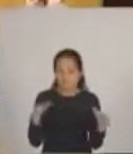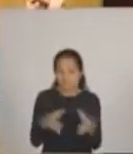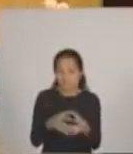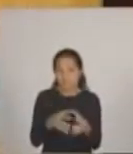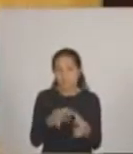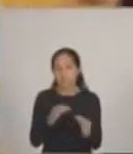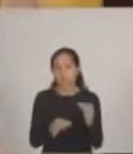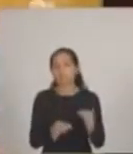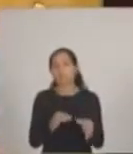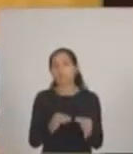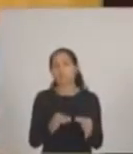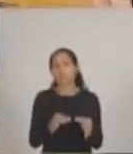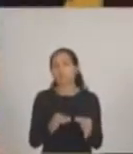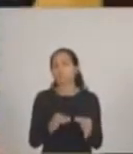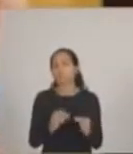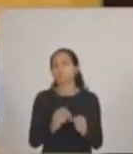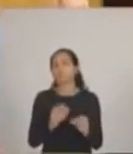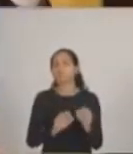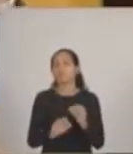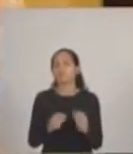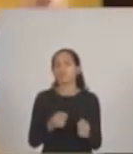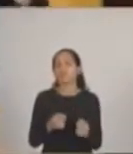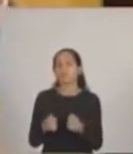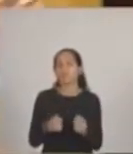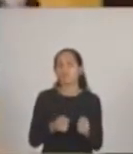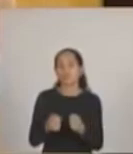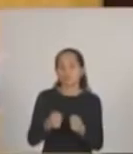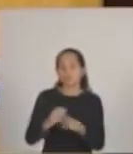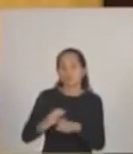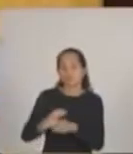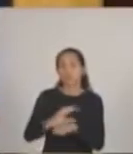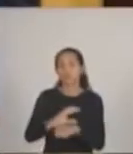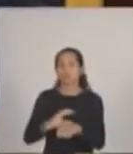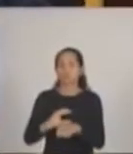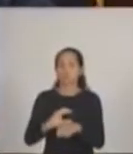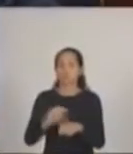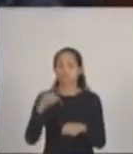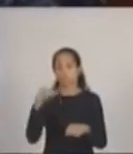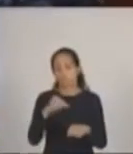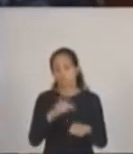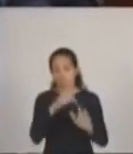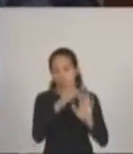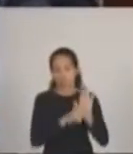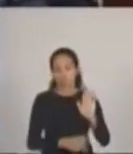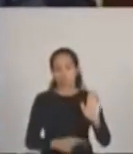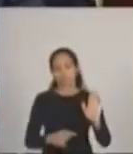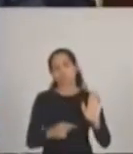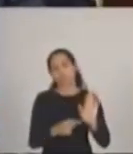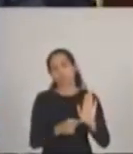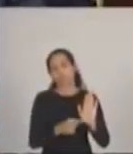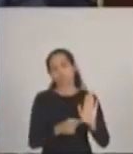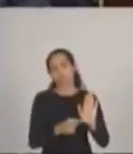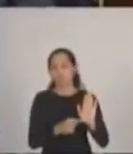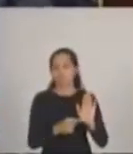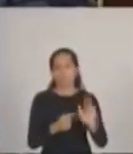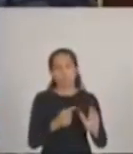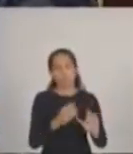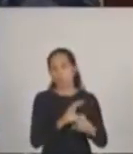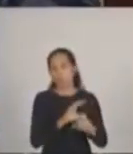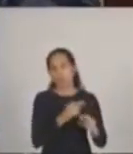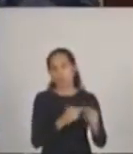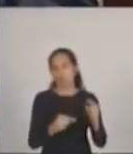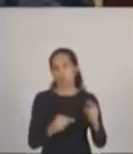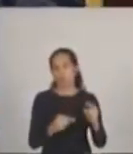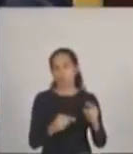Justiça fizesse o controle de constitucionalidade, o referido projeto seria inconstitucional, porque não